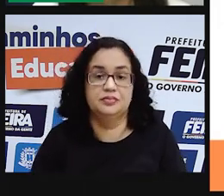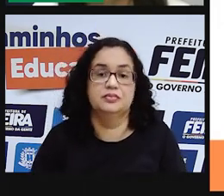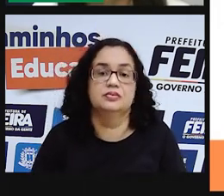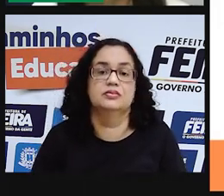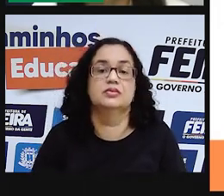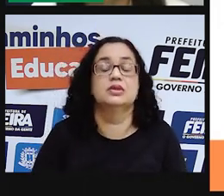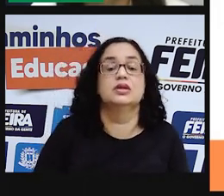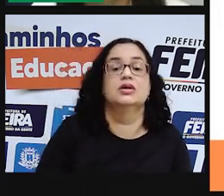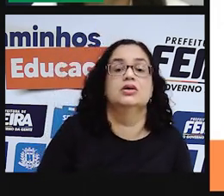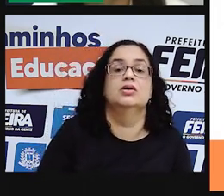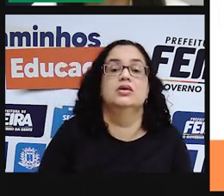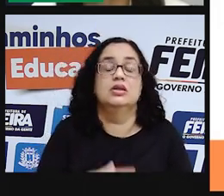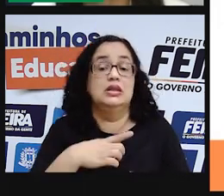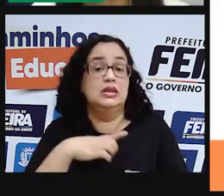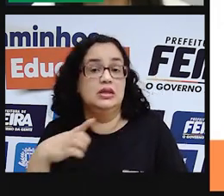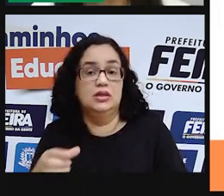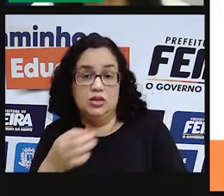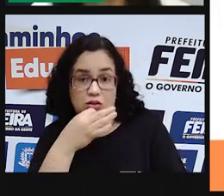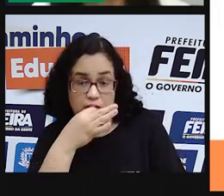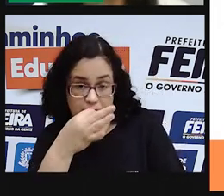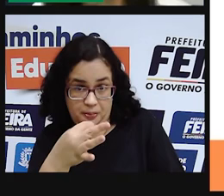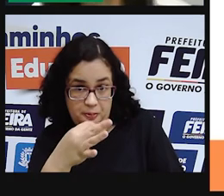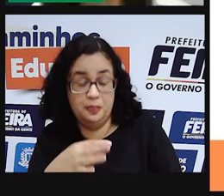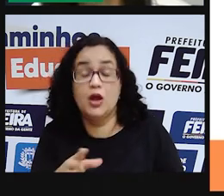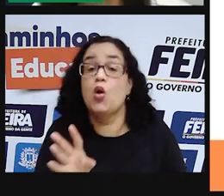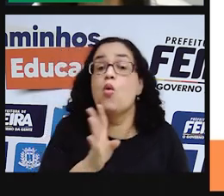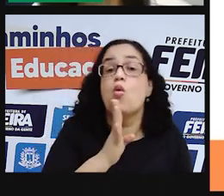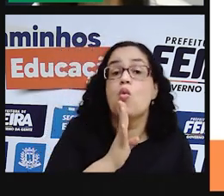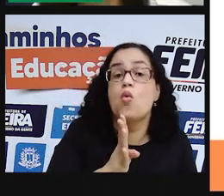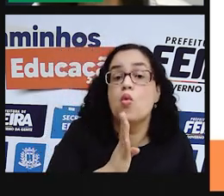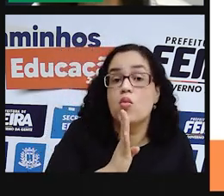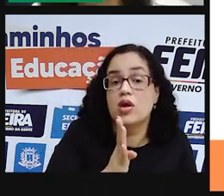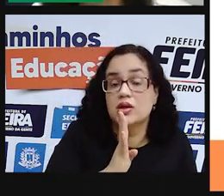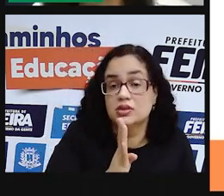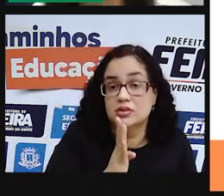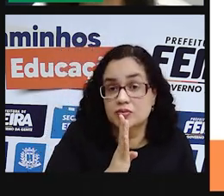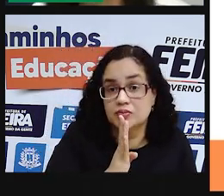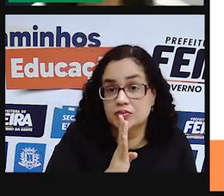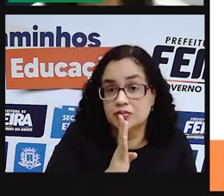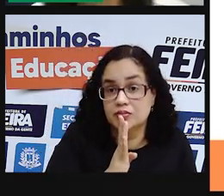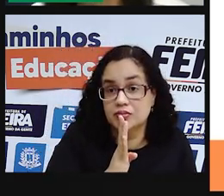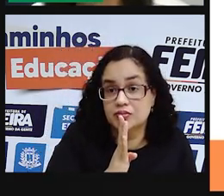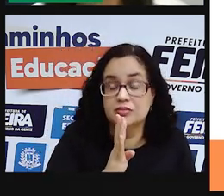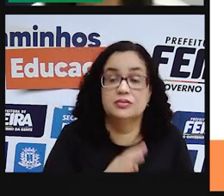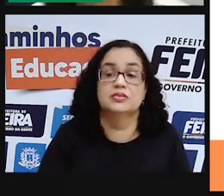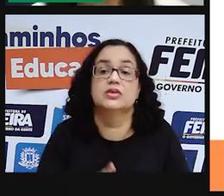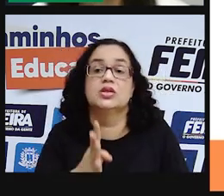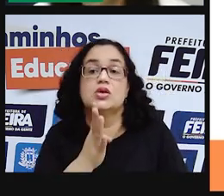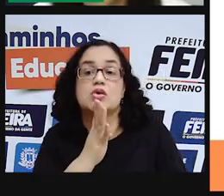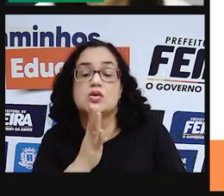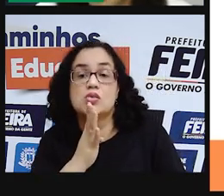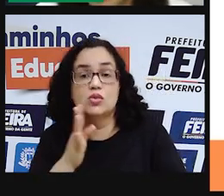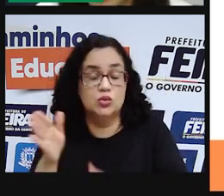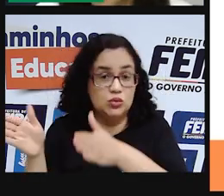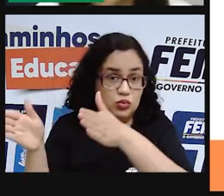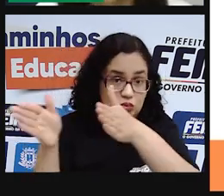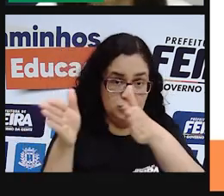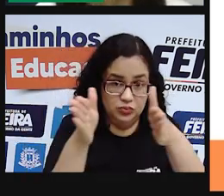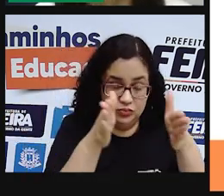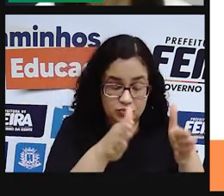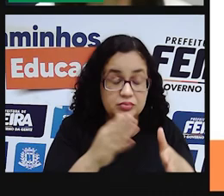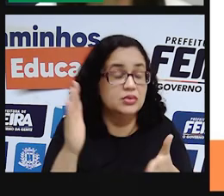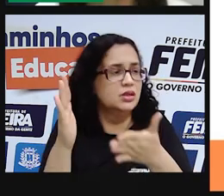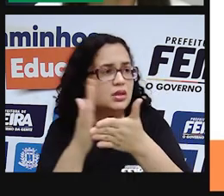é oferecer oportunidade de conhecer a obra, né? Pelo menos assim conhecer superficialmente